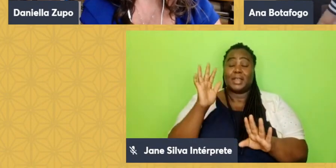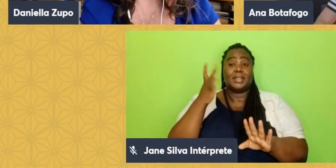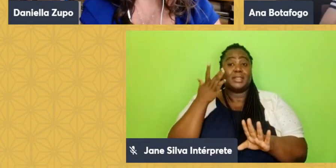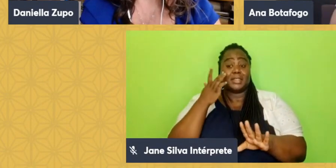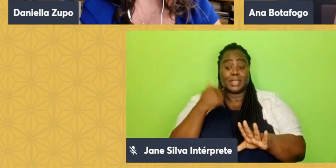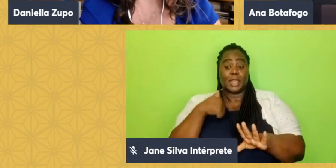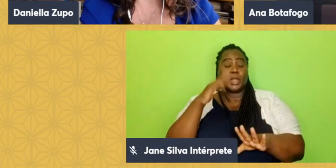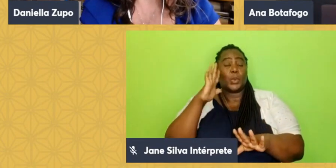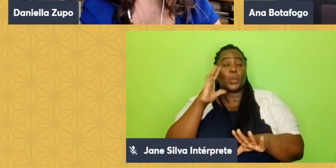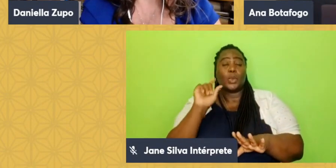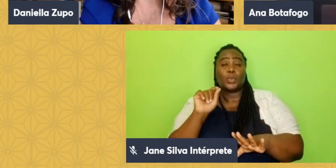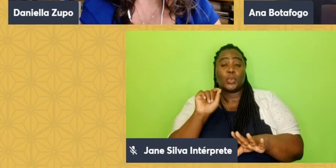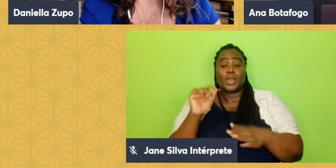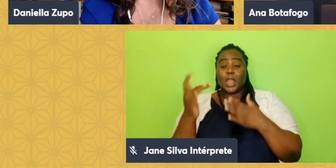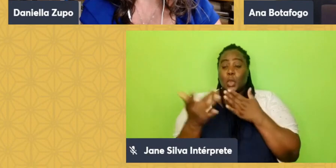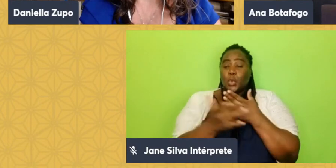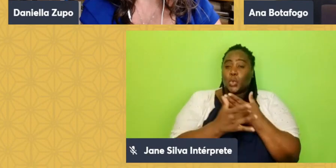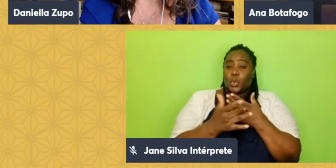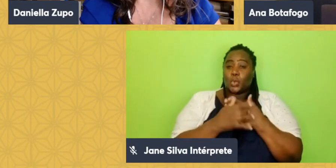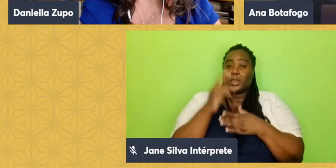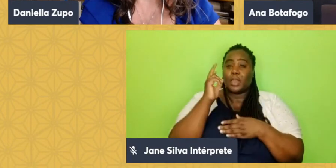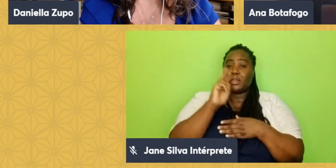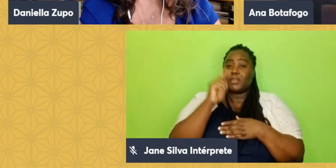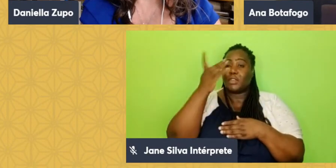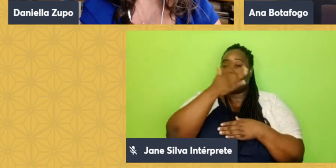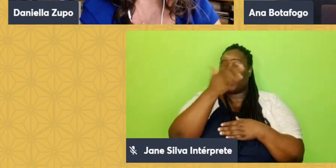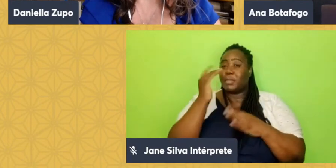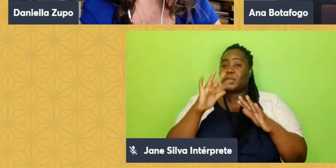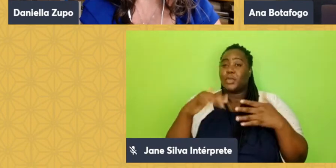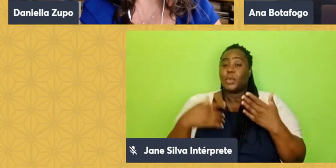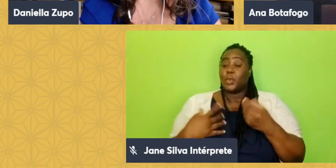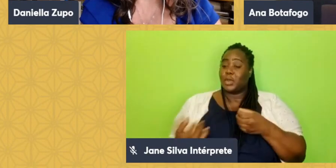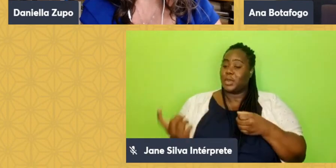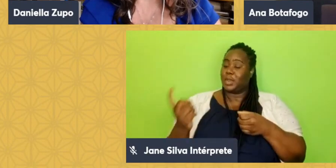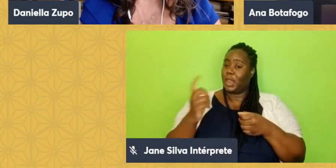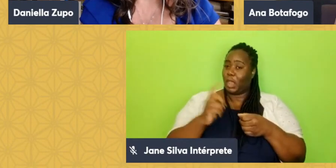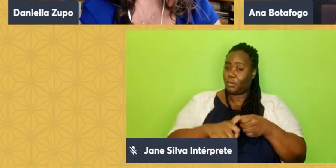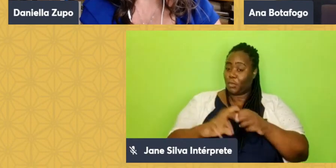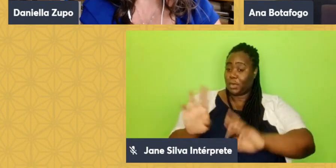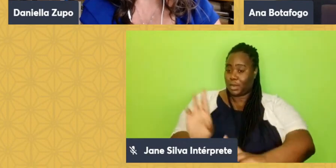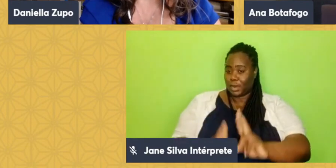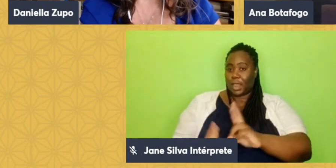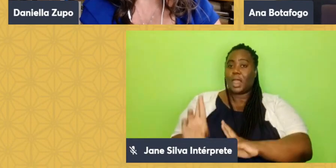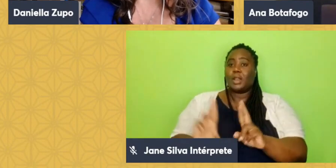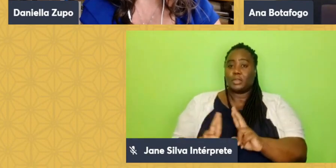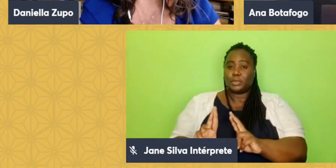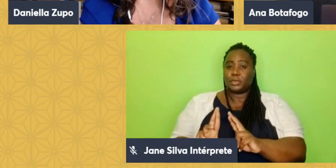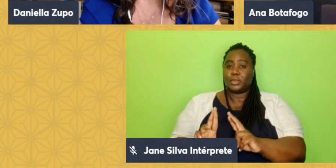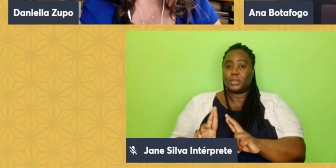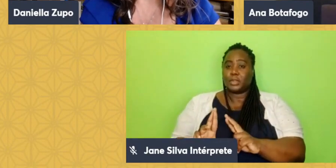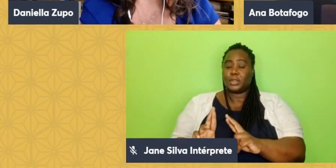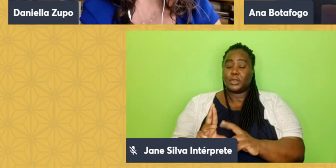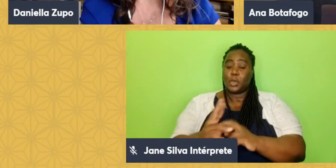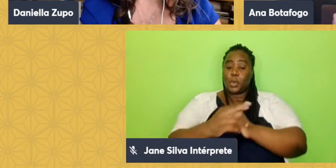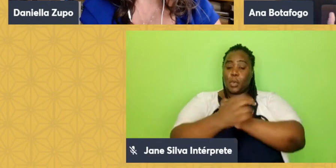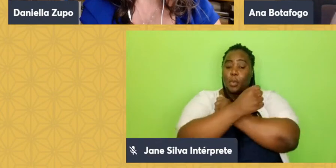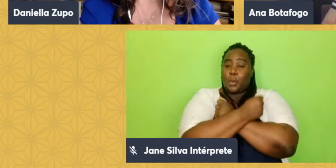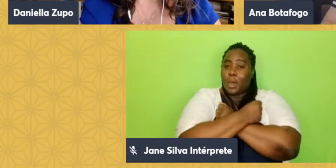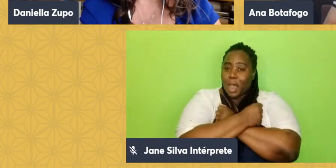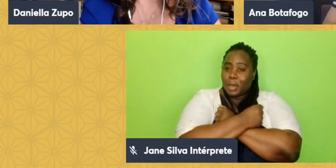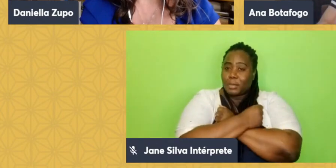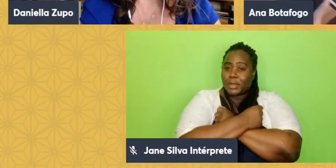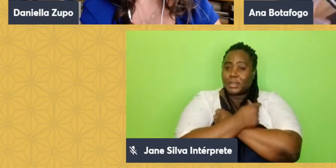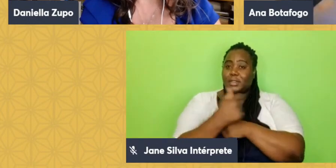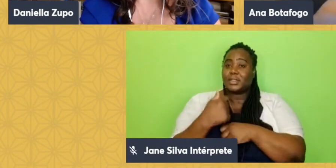eu acho que o toque eu vejo agora as pessoas quando estão voltando a se relacionar um simples abraço eu